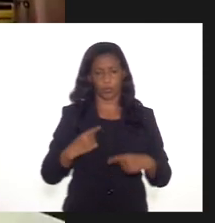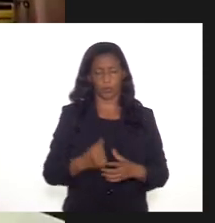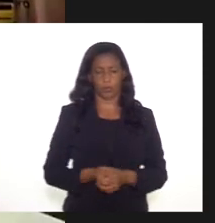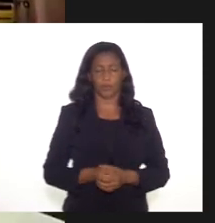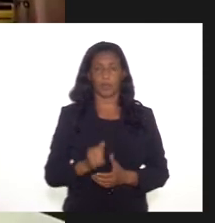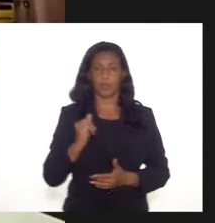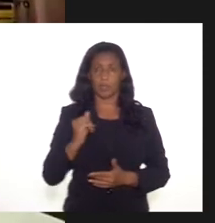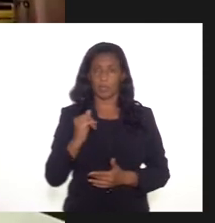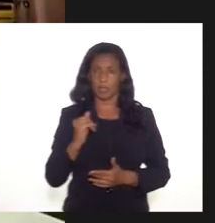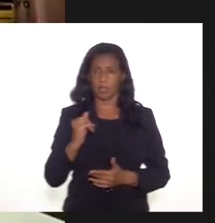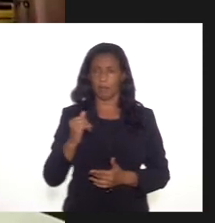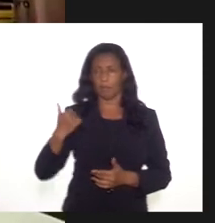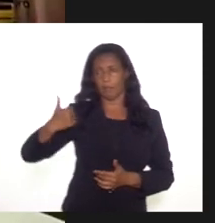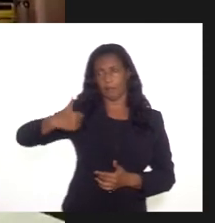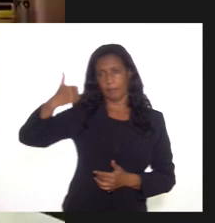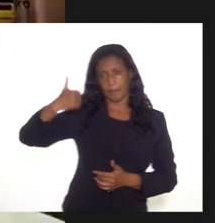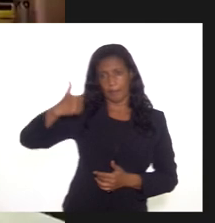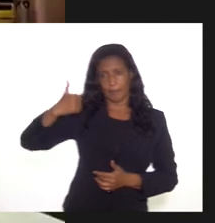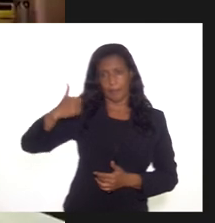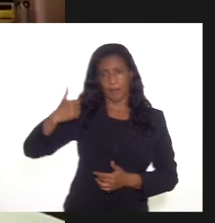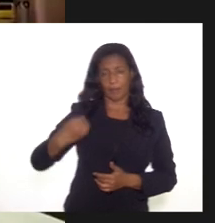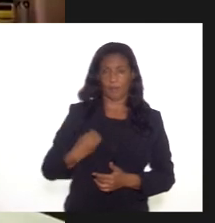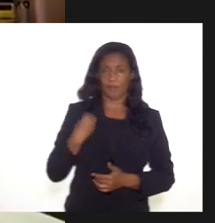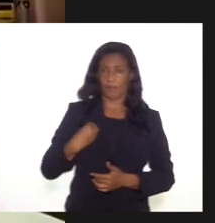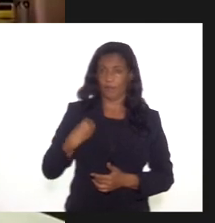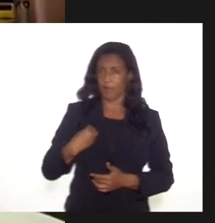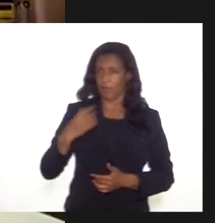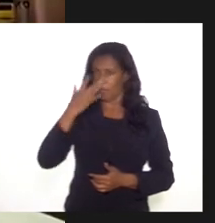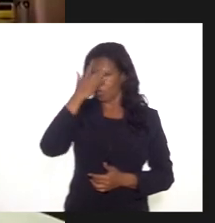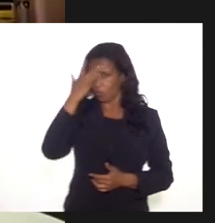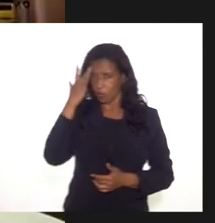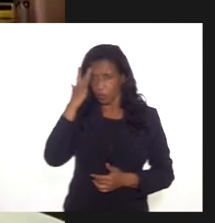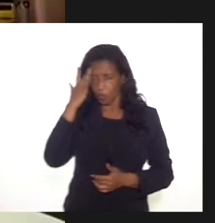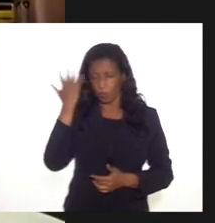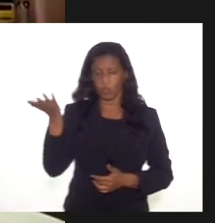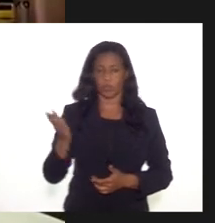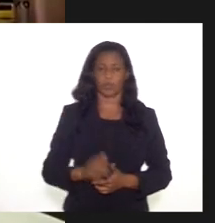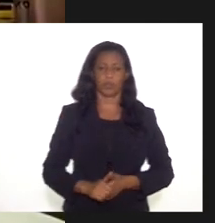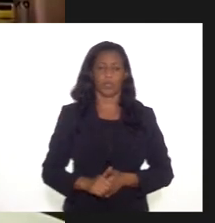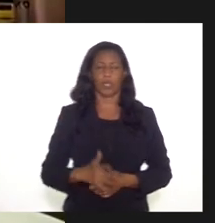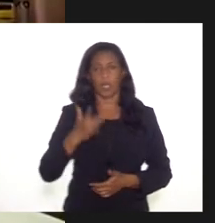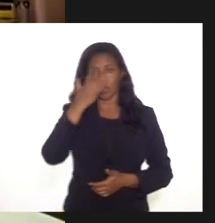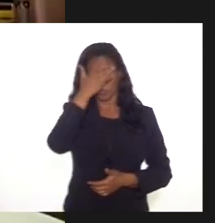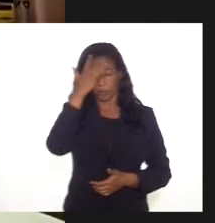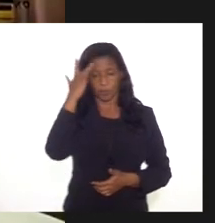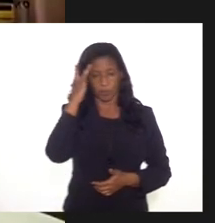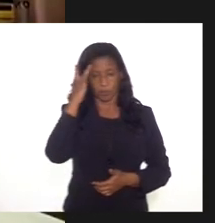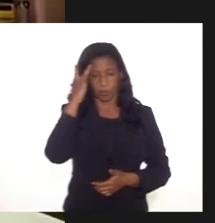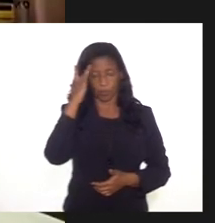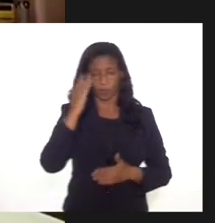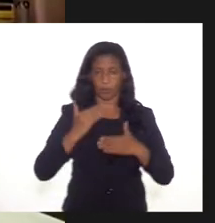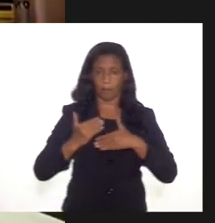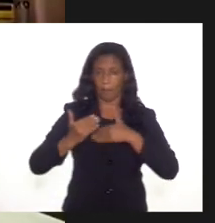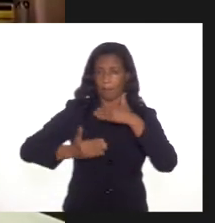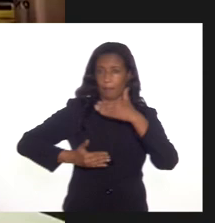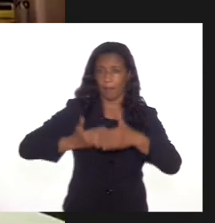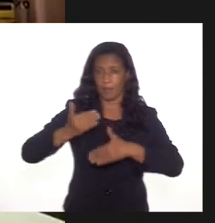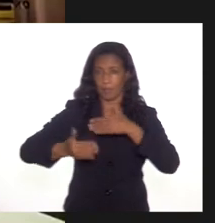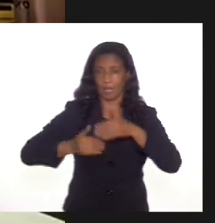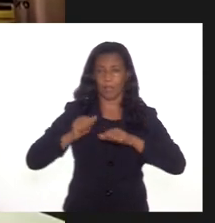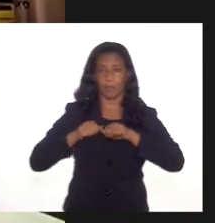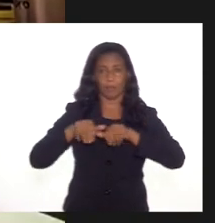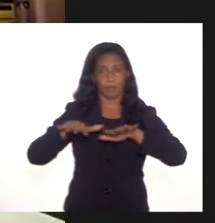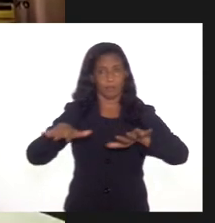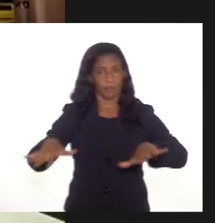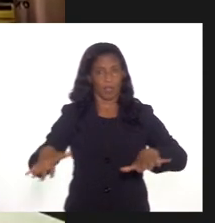a prioridade é a sobrevivência das pessoas, é a possibilidade das pessoas passarem por essa pandemia